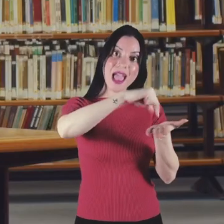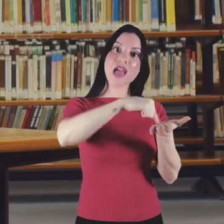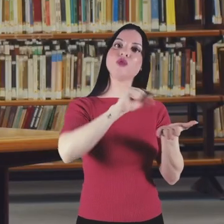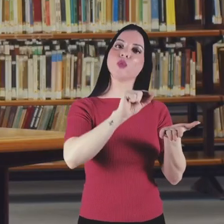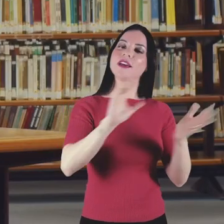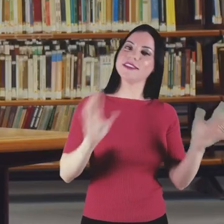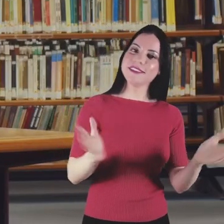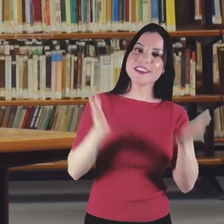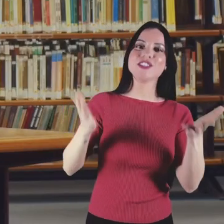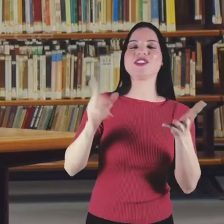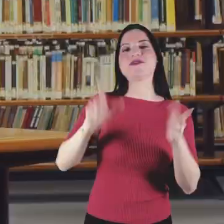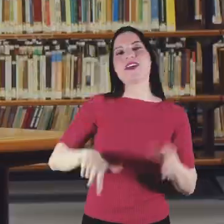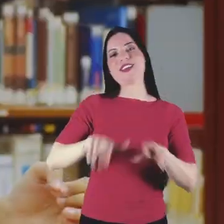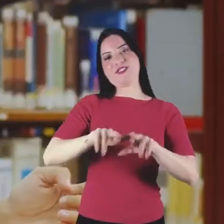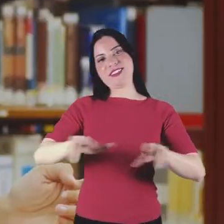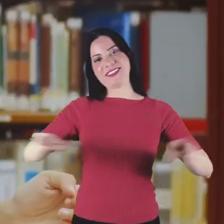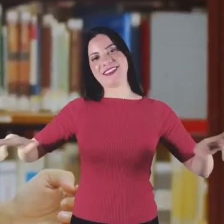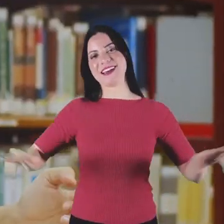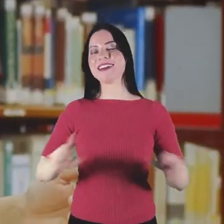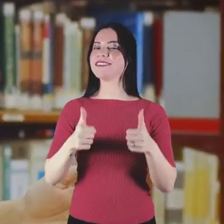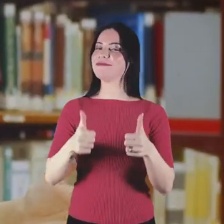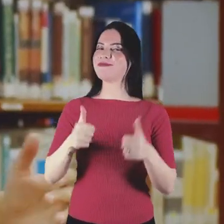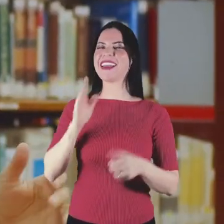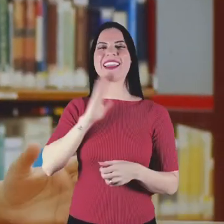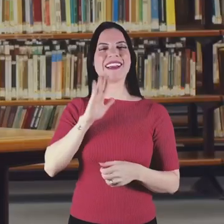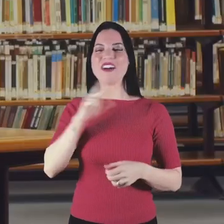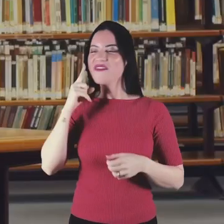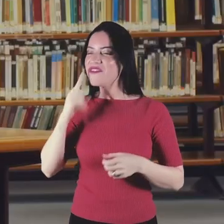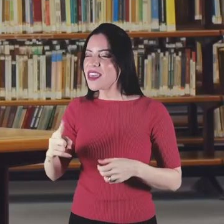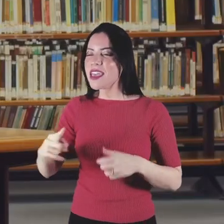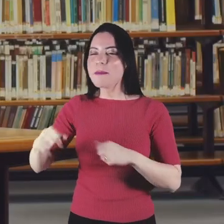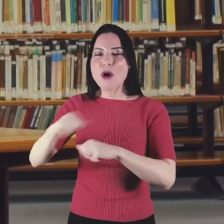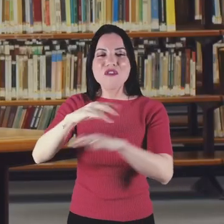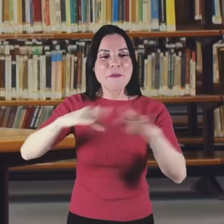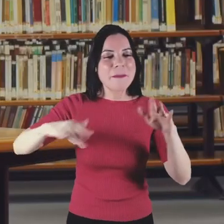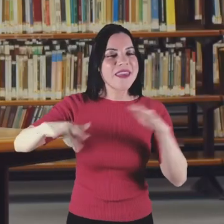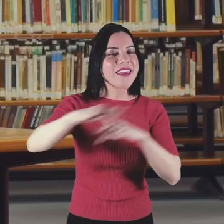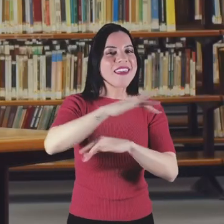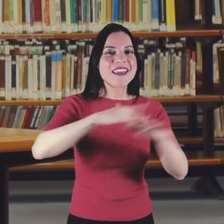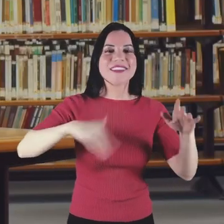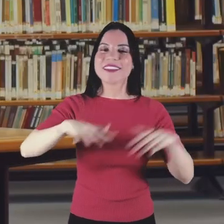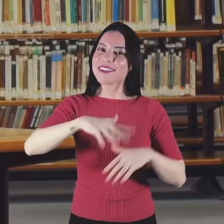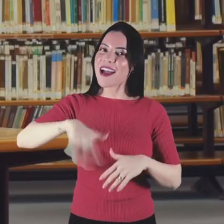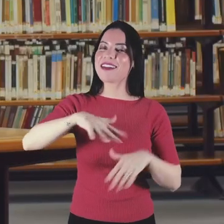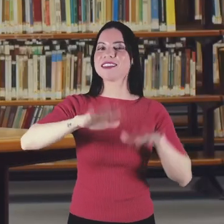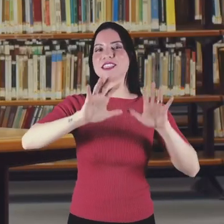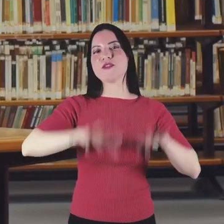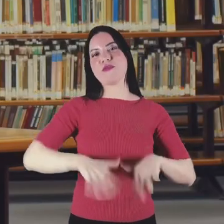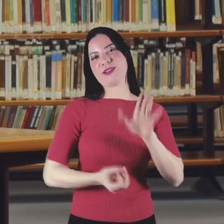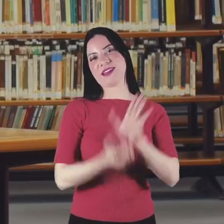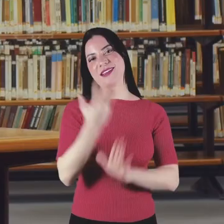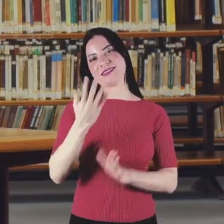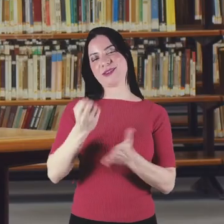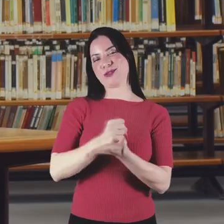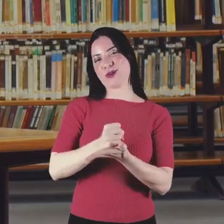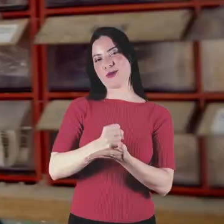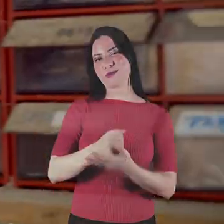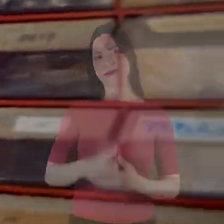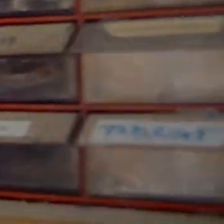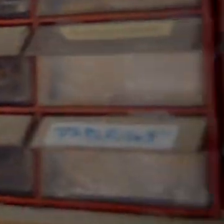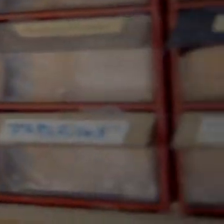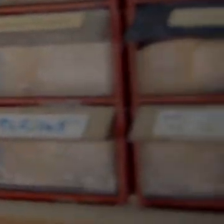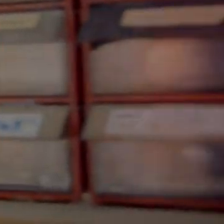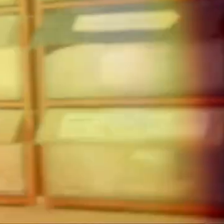que incentiva a diversidade. Então, é bem legal estar vendo esses movimentos acontecendo na área de desenvolvimento de jogos.